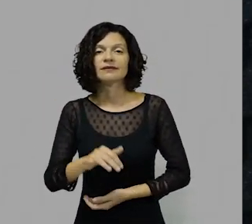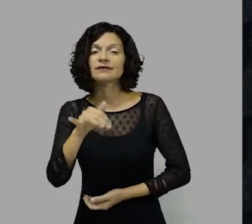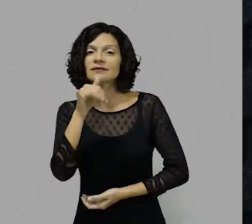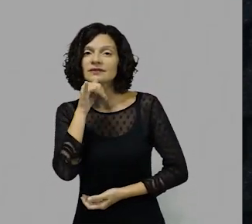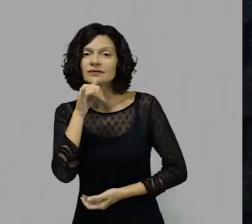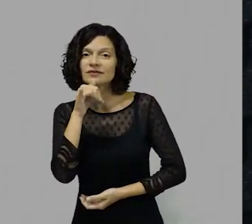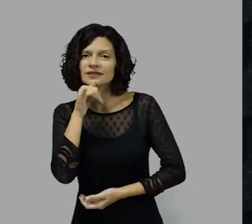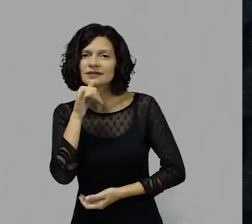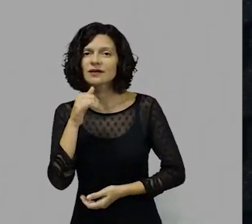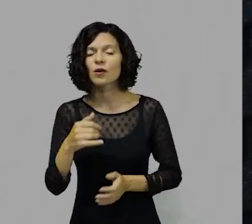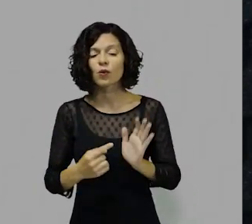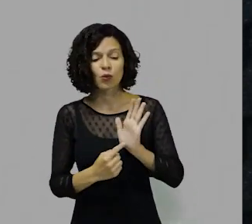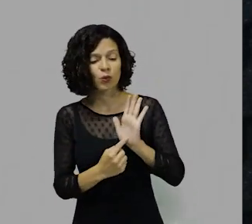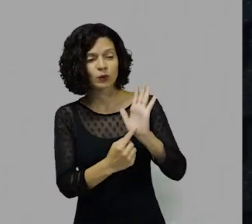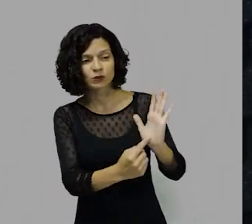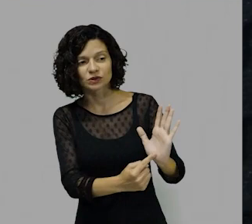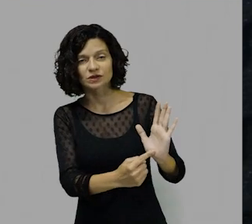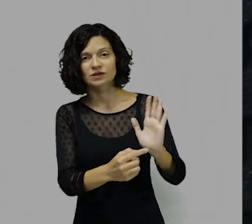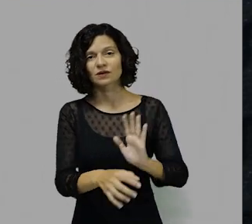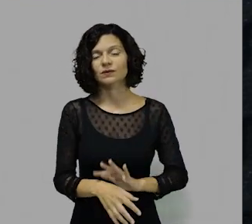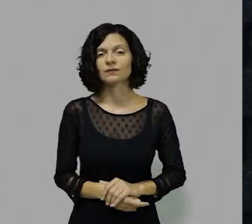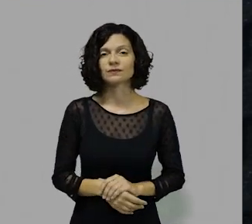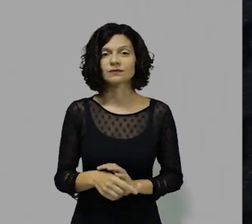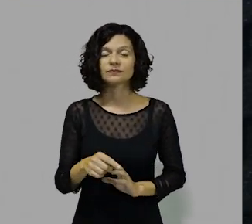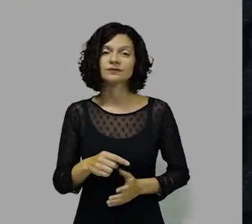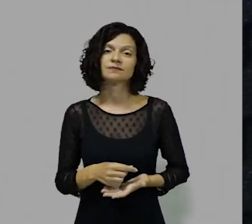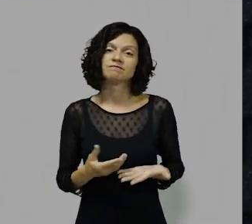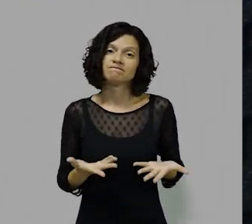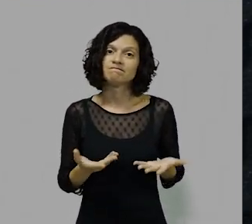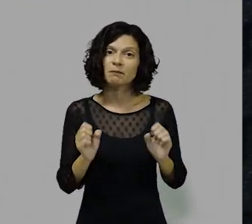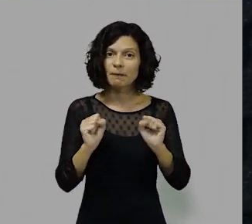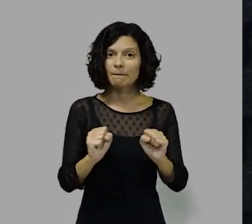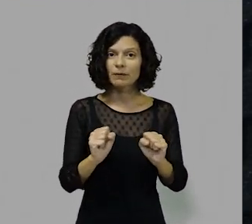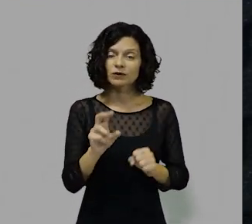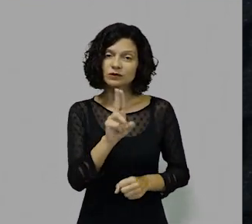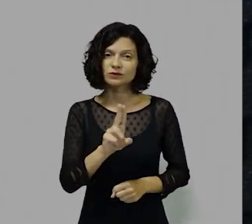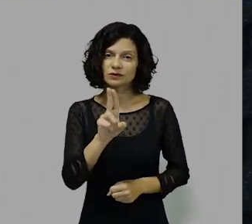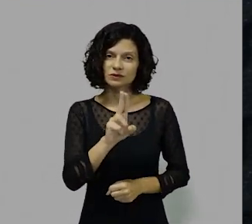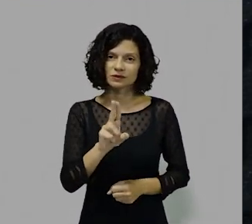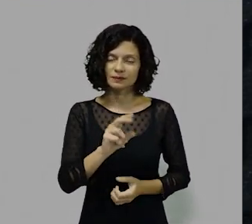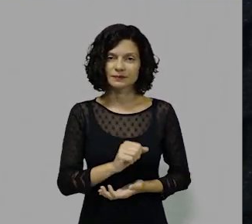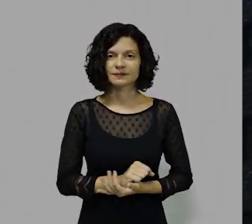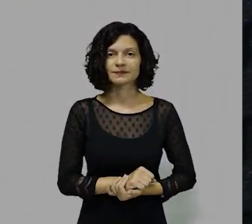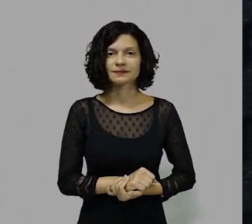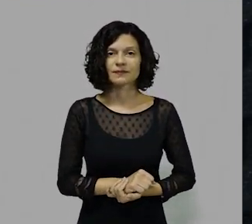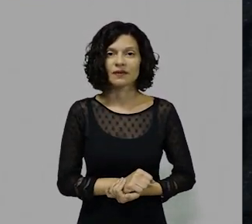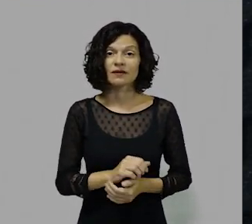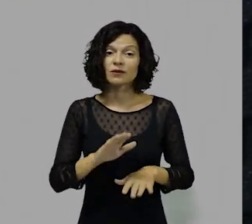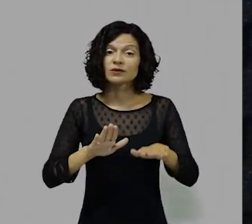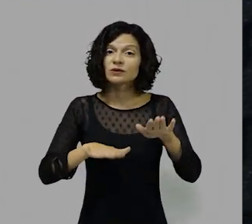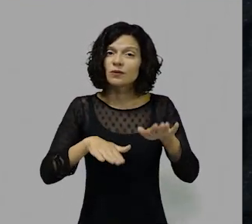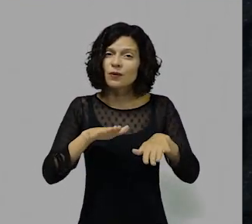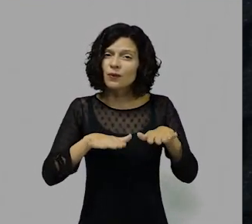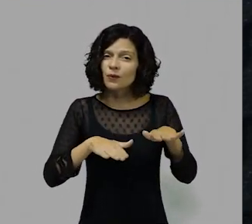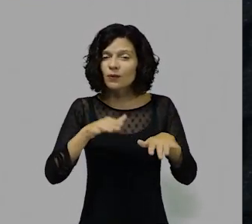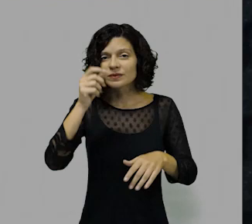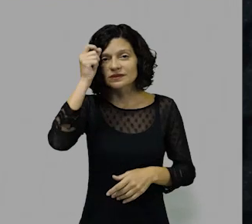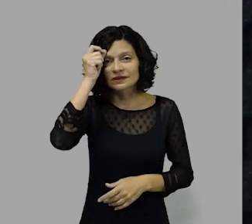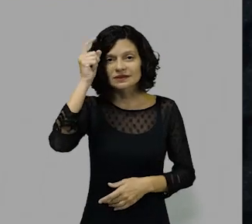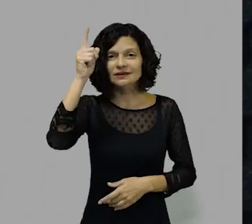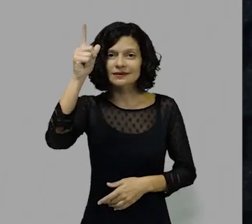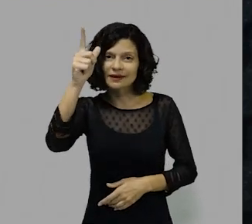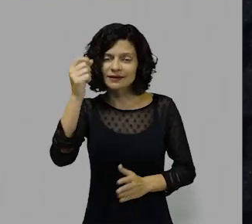exemplificação ou ilustração, são situações que vocês podem encontrar. Aqui são algumas ideias que esses marcadores expressam,